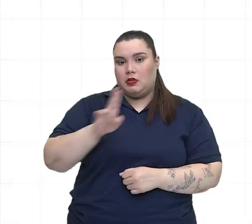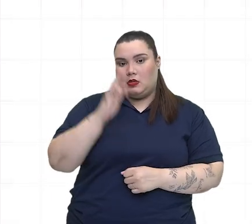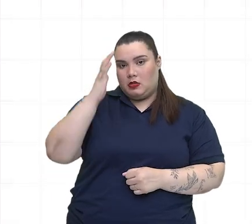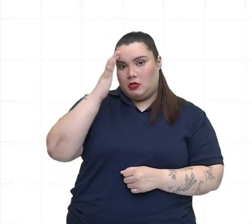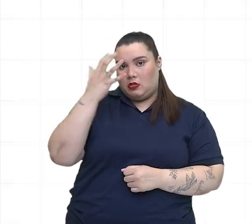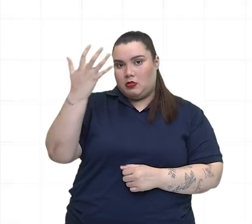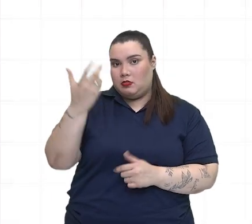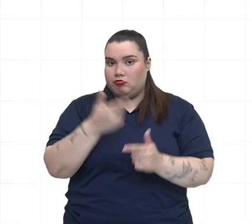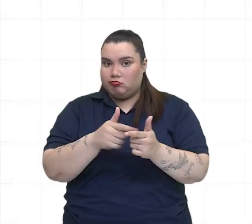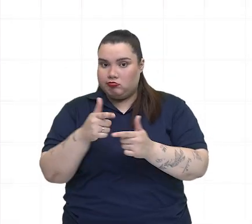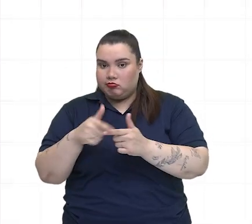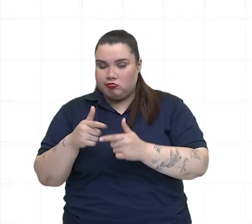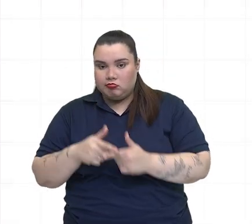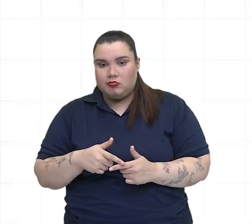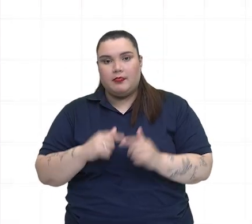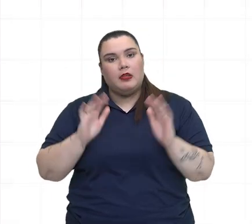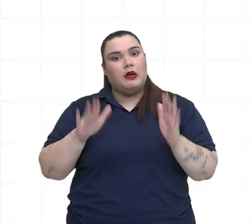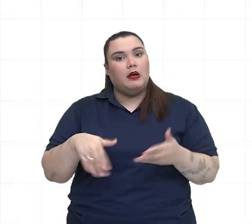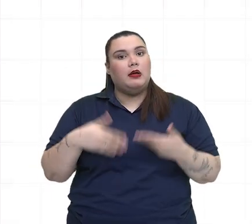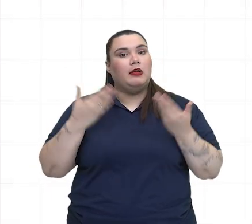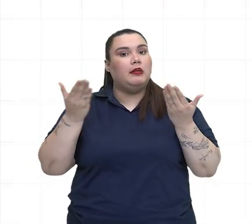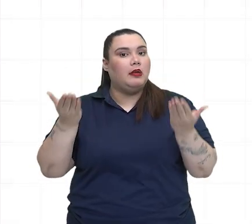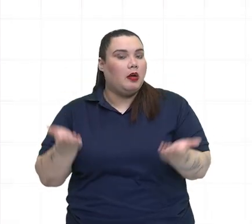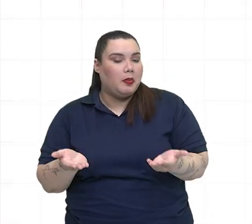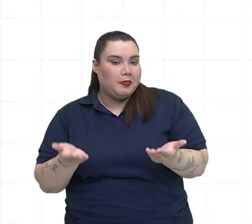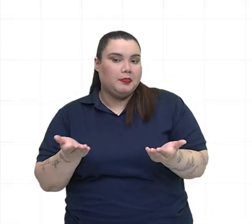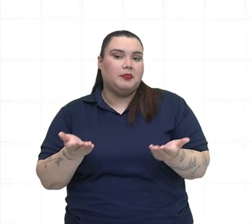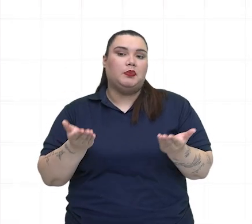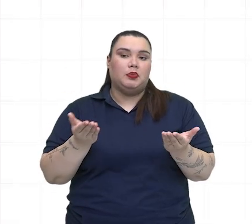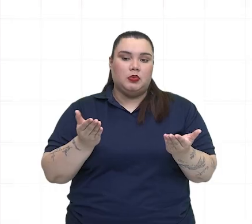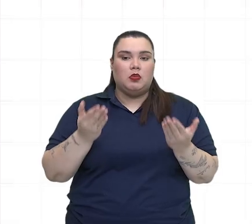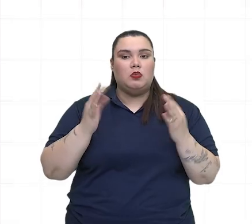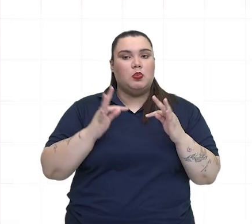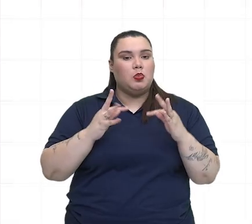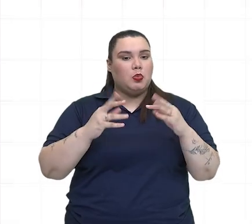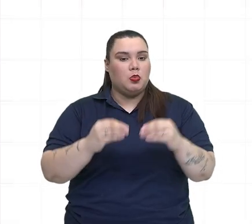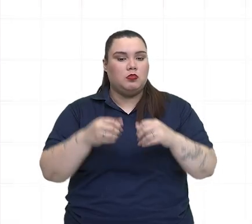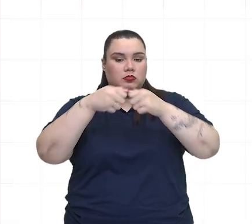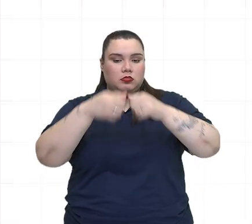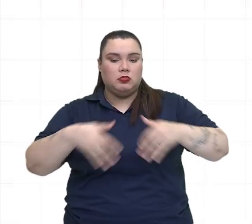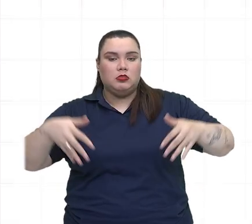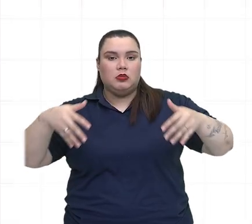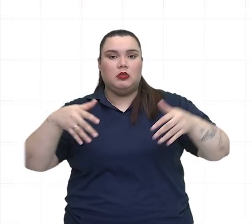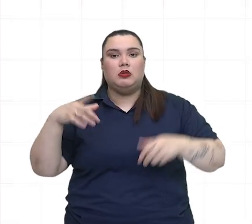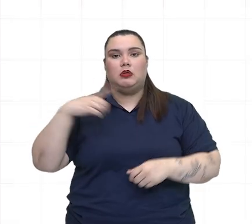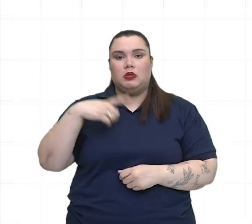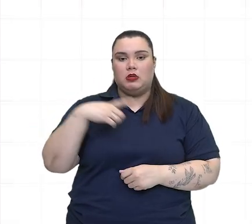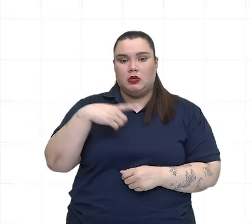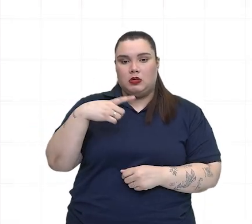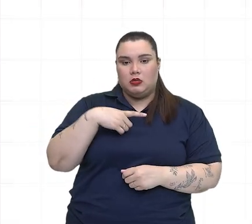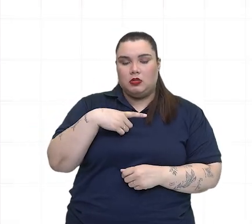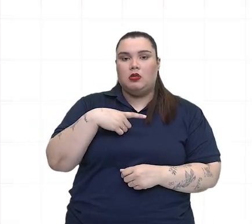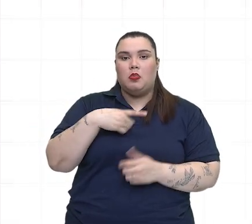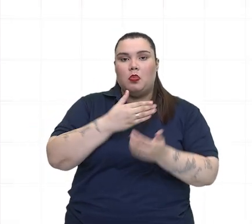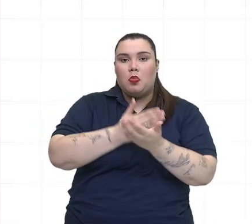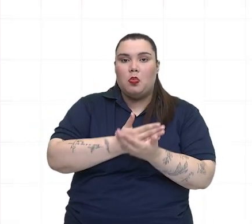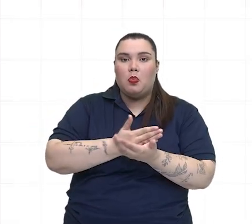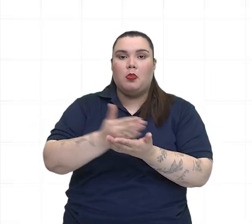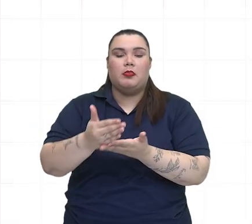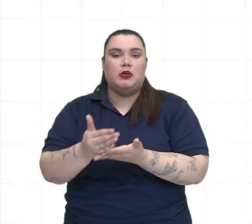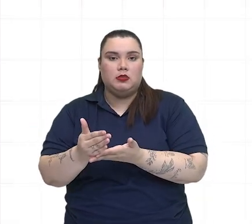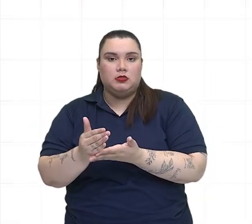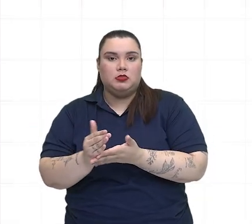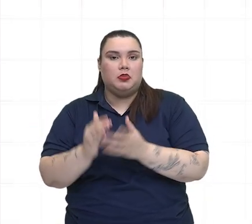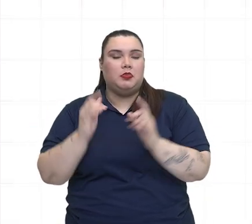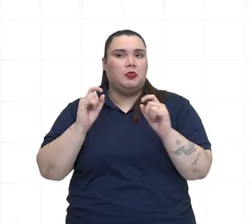resolver um problema, então todo fluxograma, ele tem um start, né? E